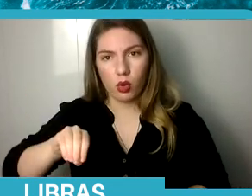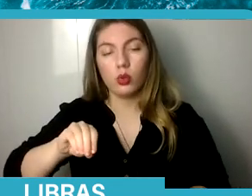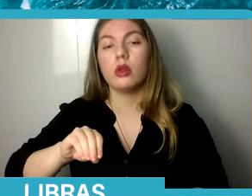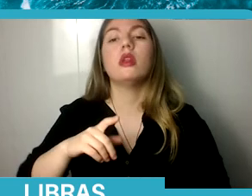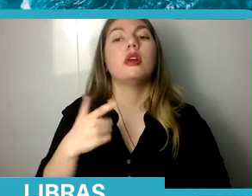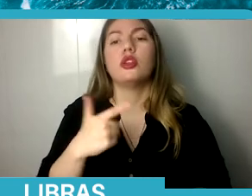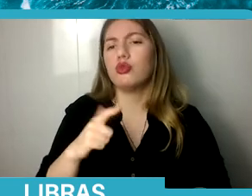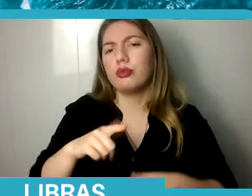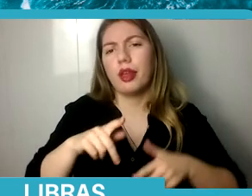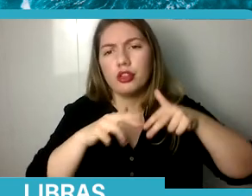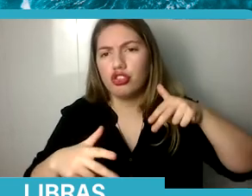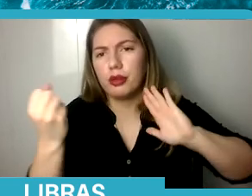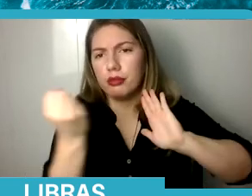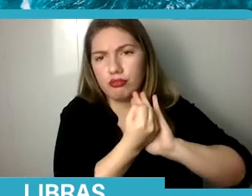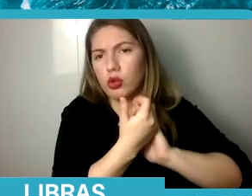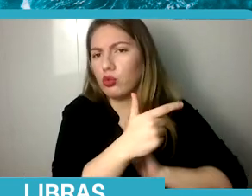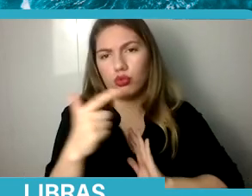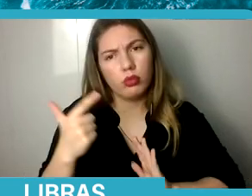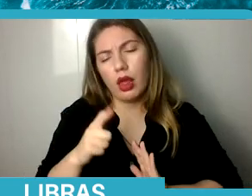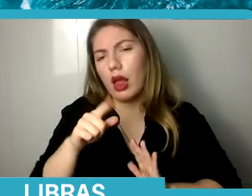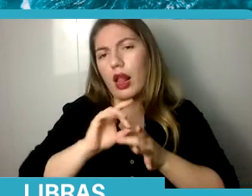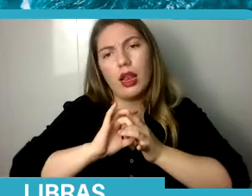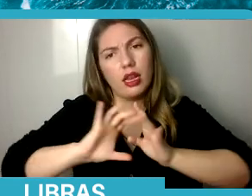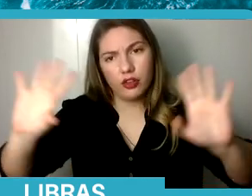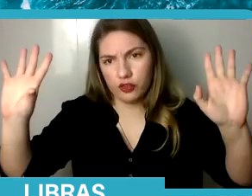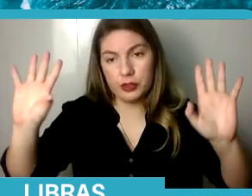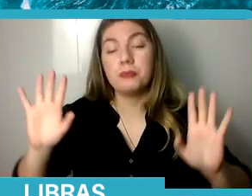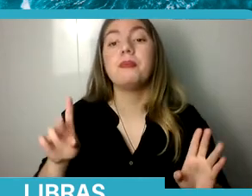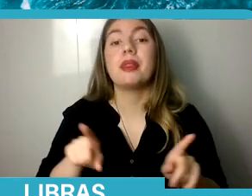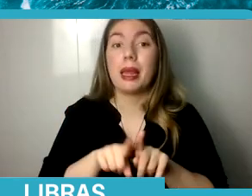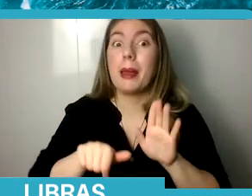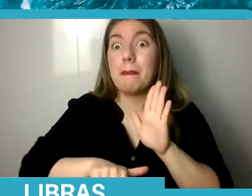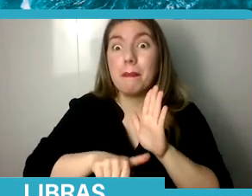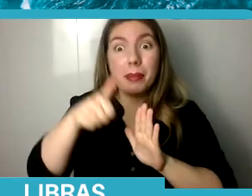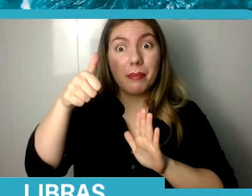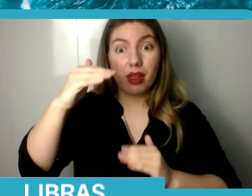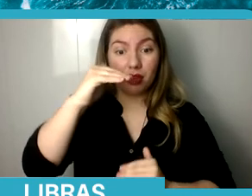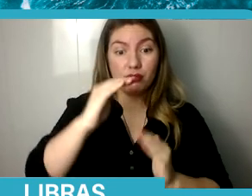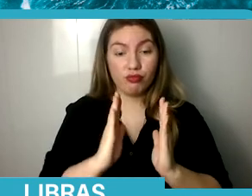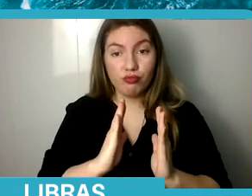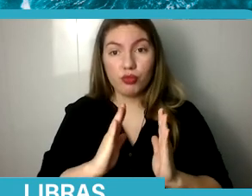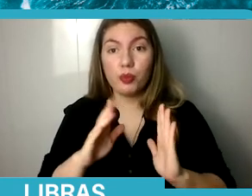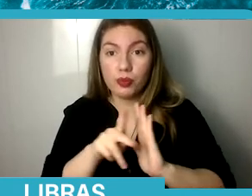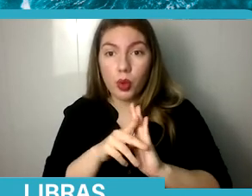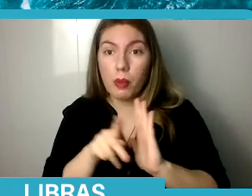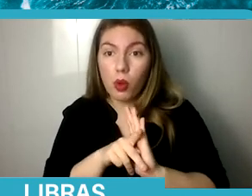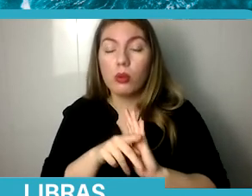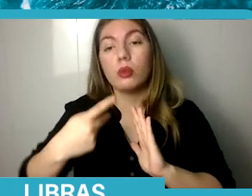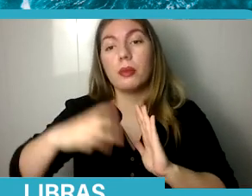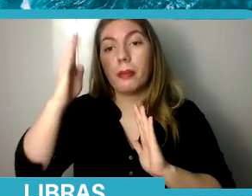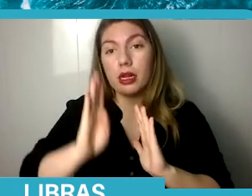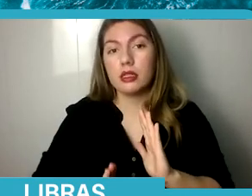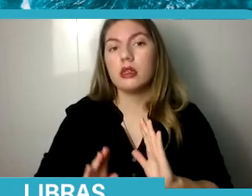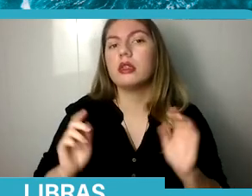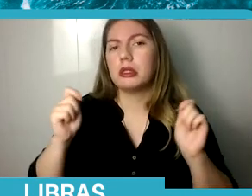pessoa e enfim a primeira embalagem compostável no Brasil e Um item aí que dura em média três meses